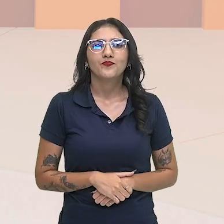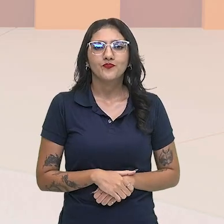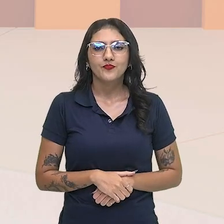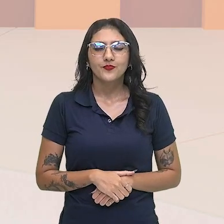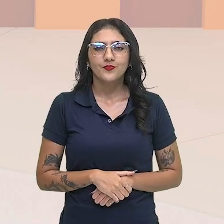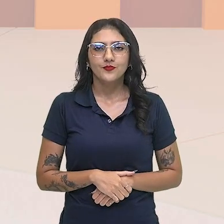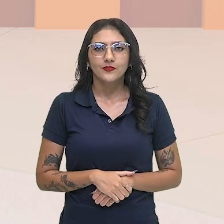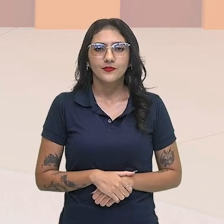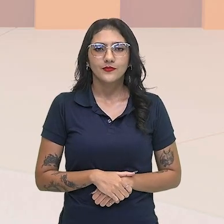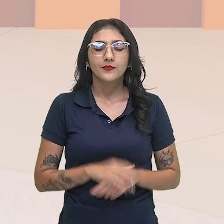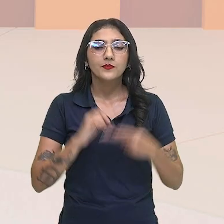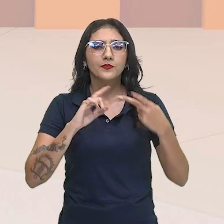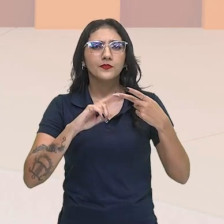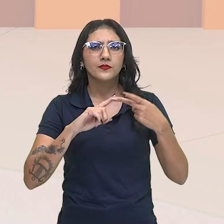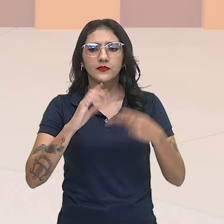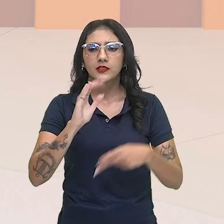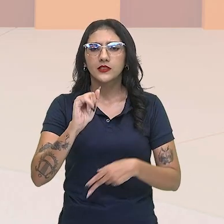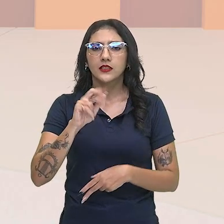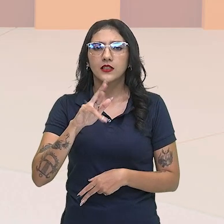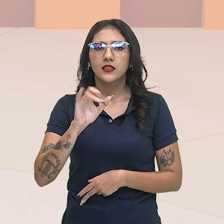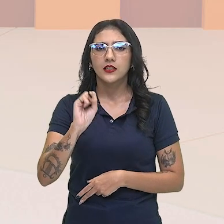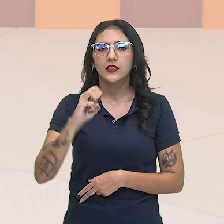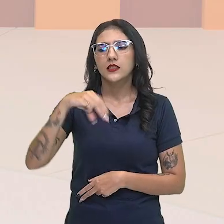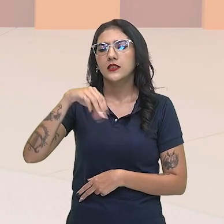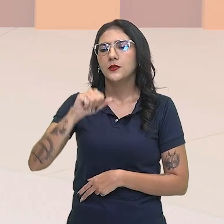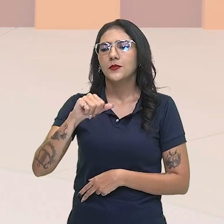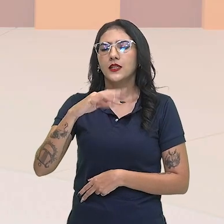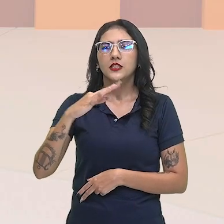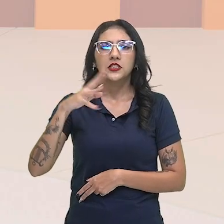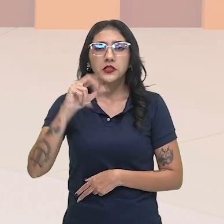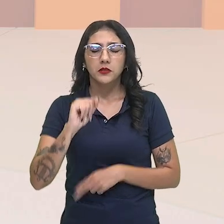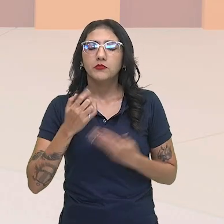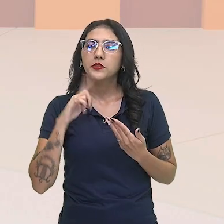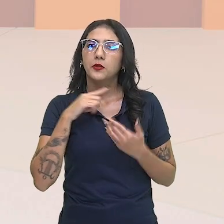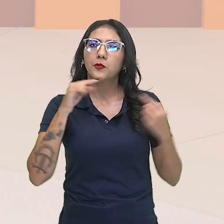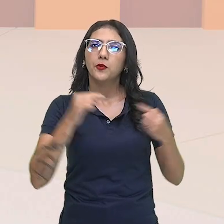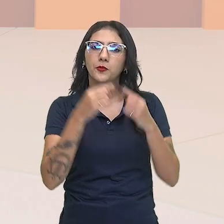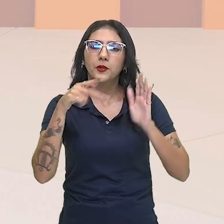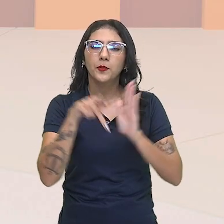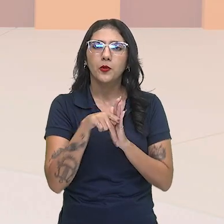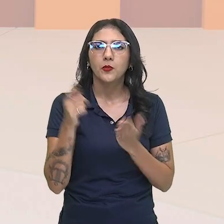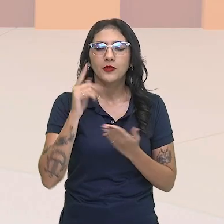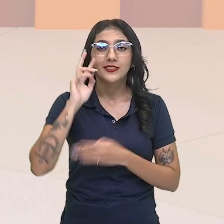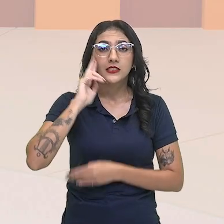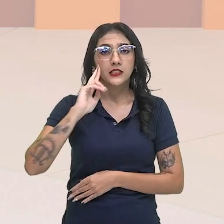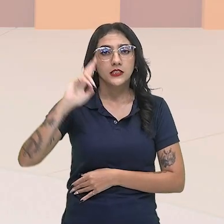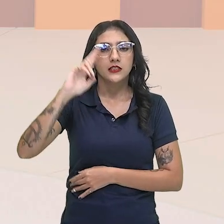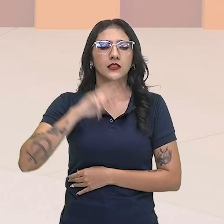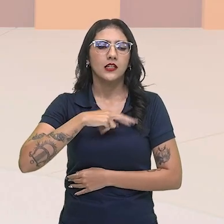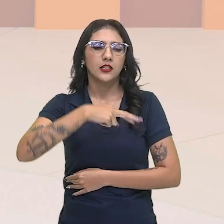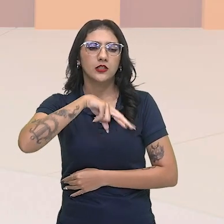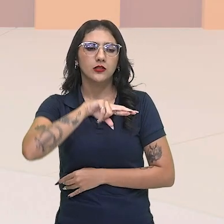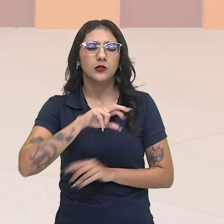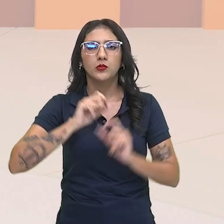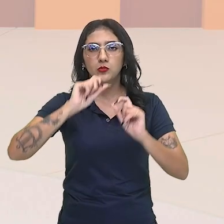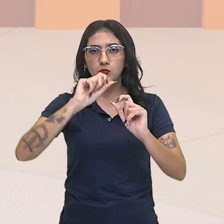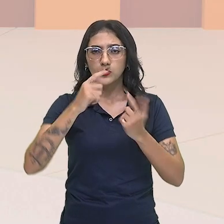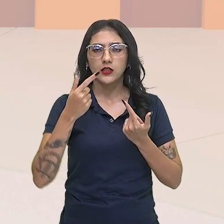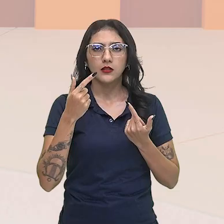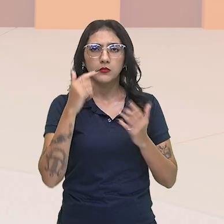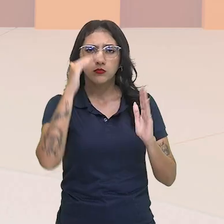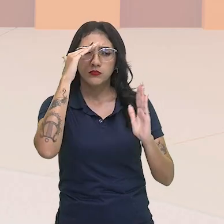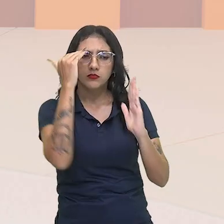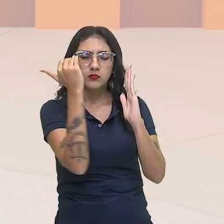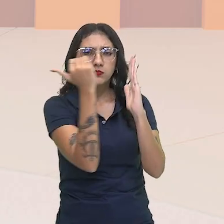isso? A dominação carismática vem da liderança religiosa. A obediência se sustenta